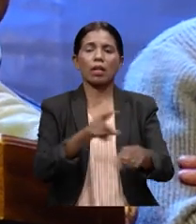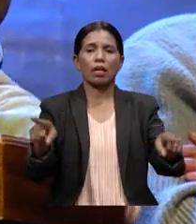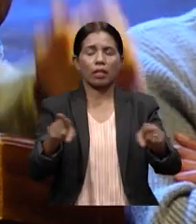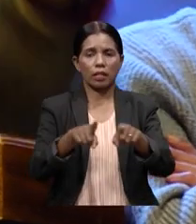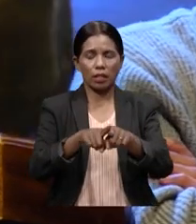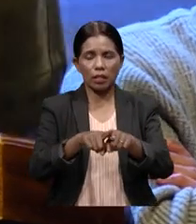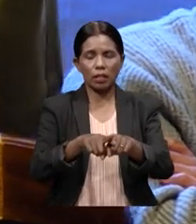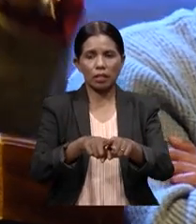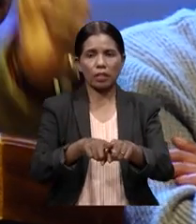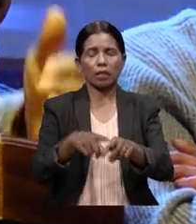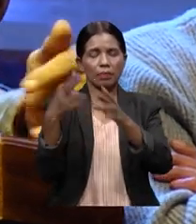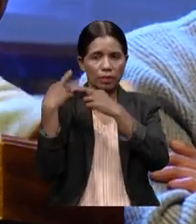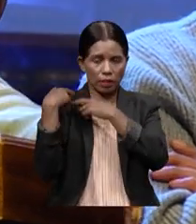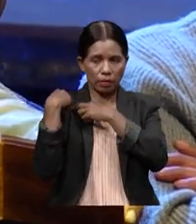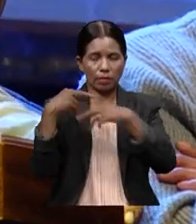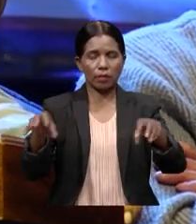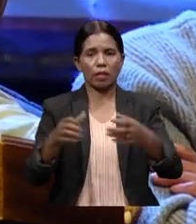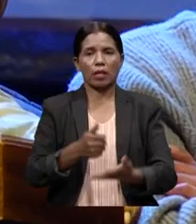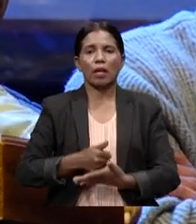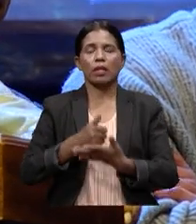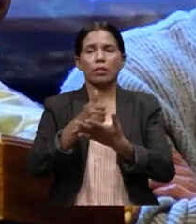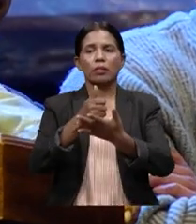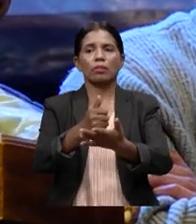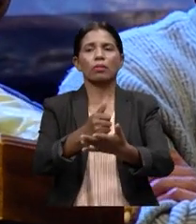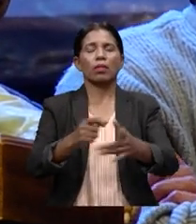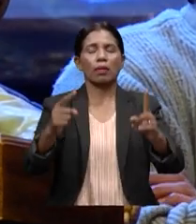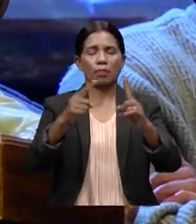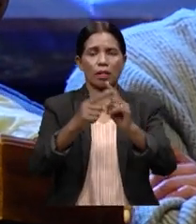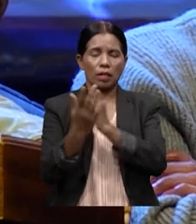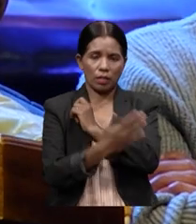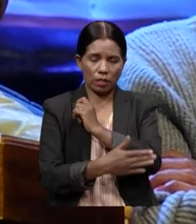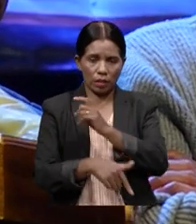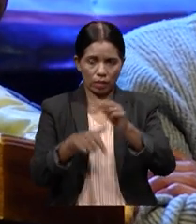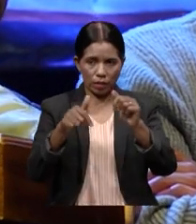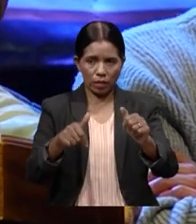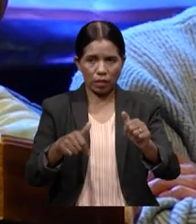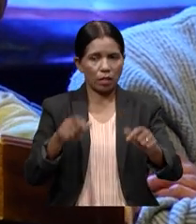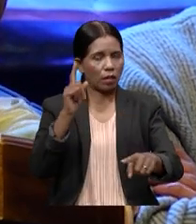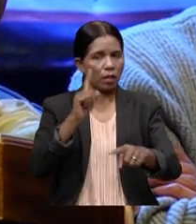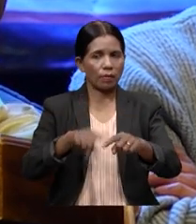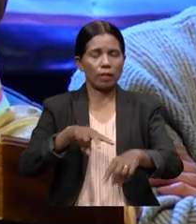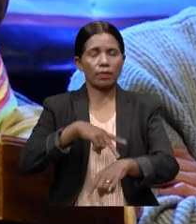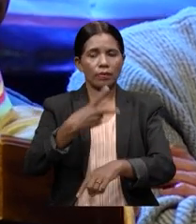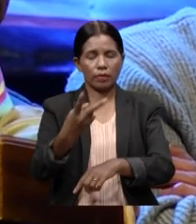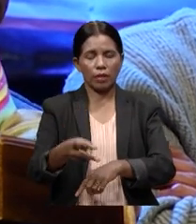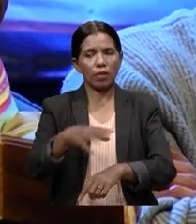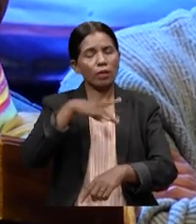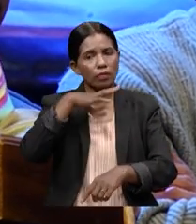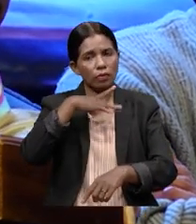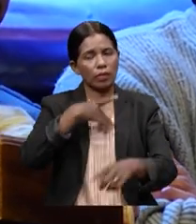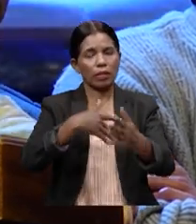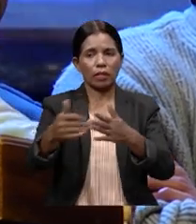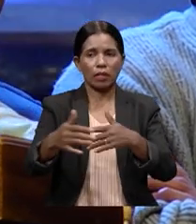E taumata liria que barrai e de né. La belle facar lixo, soe lixo